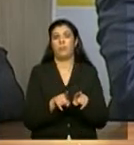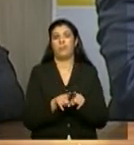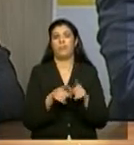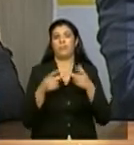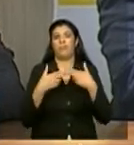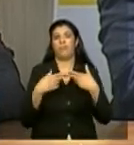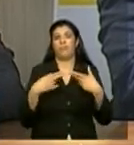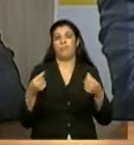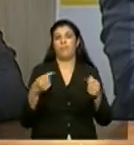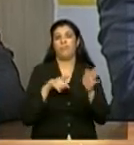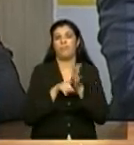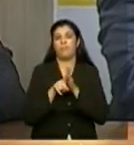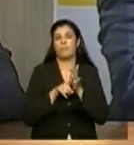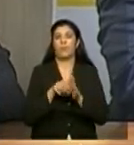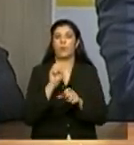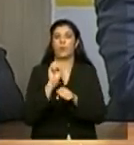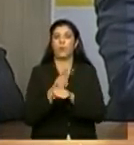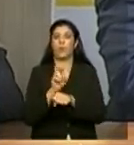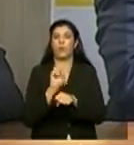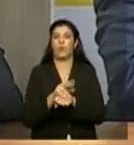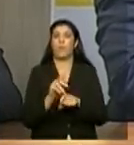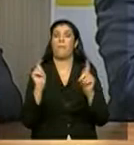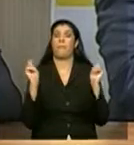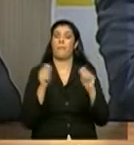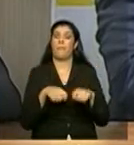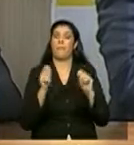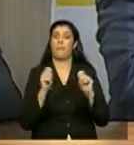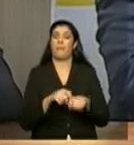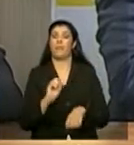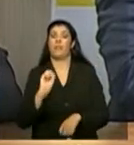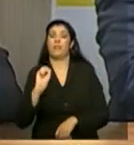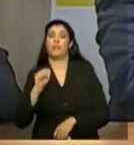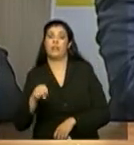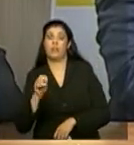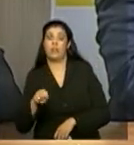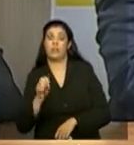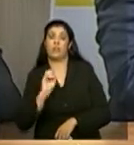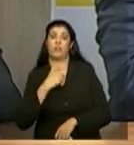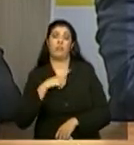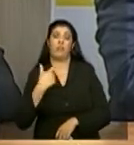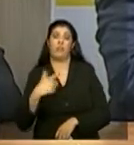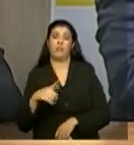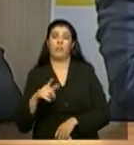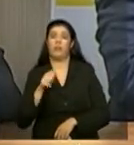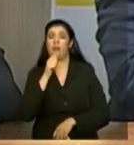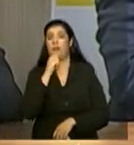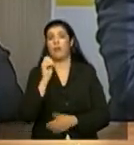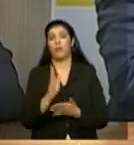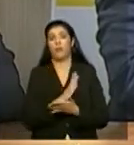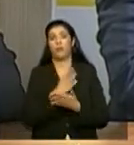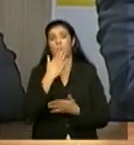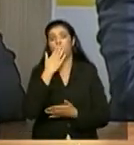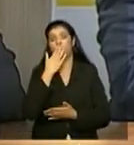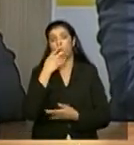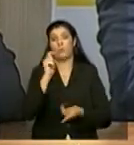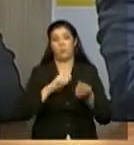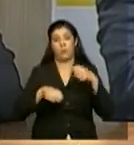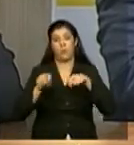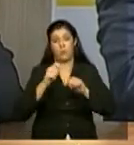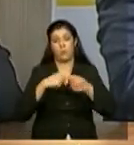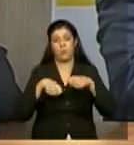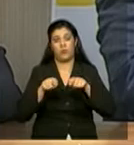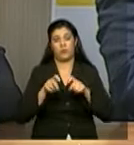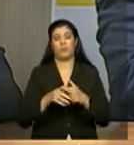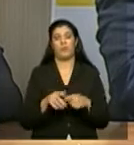questões toxicológicas da possibilidade ou não de ainda existirem substância pergunta se